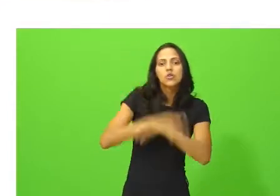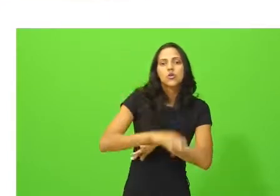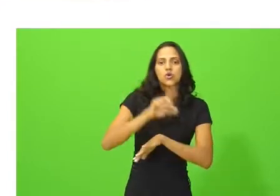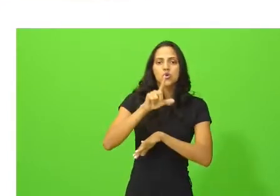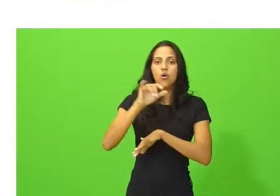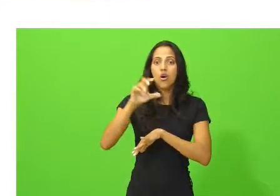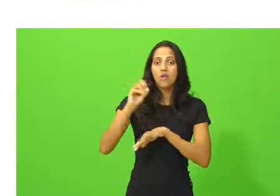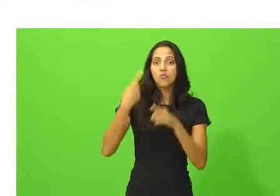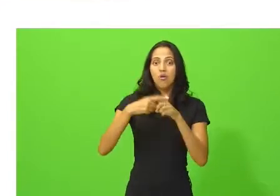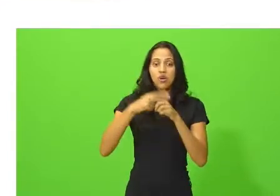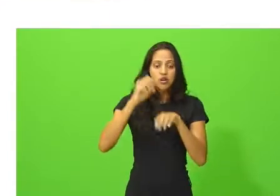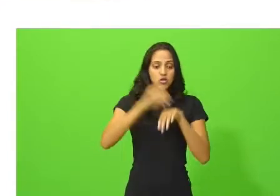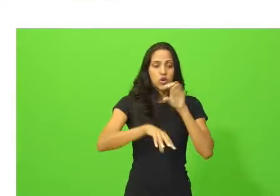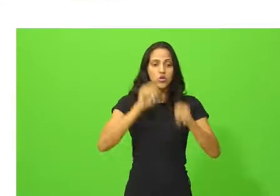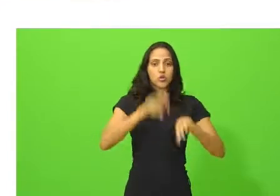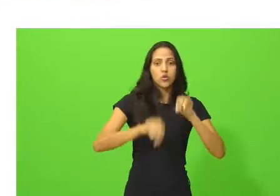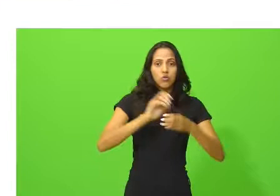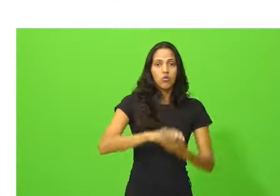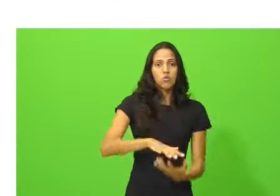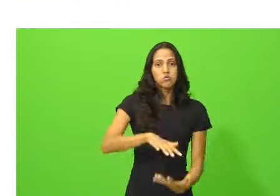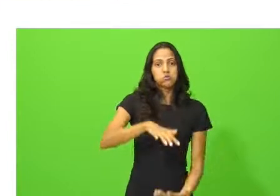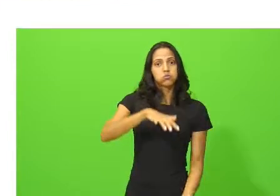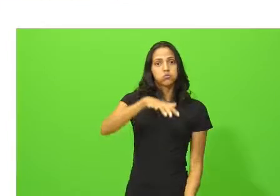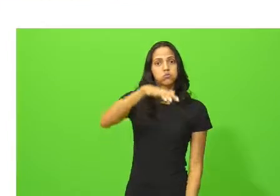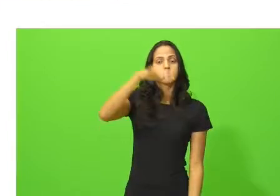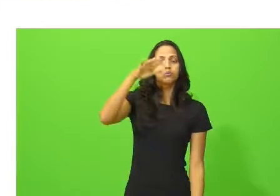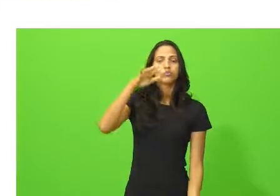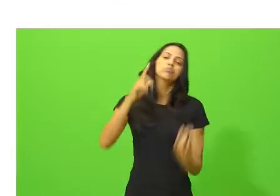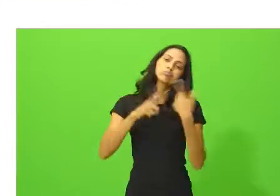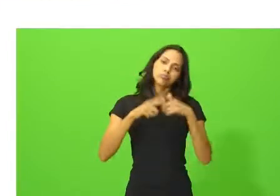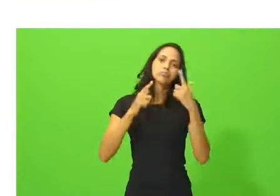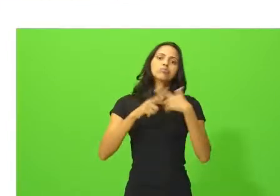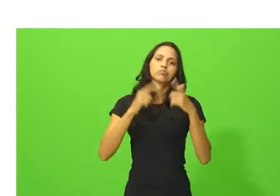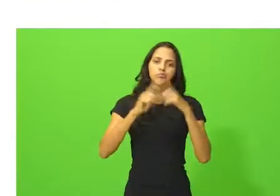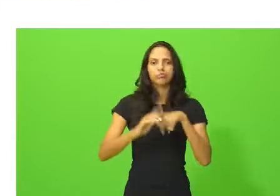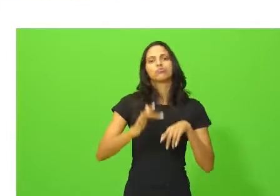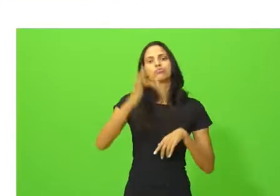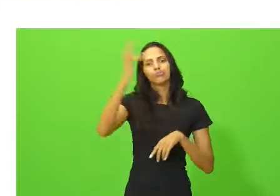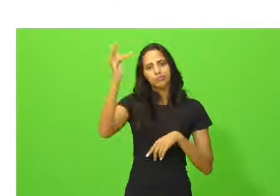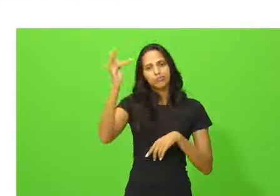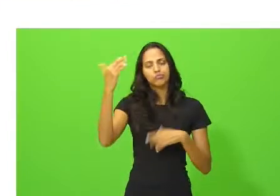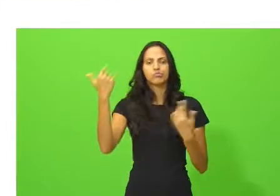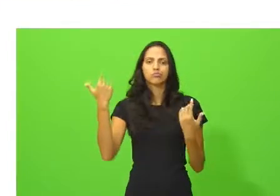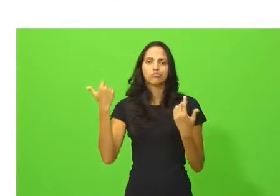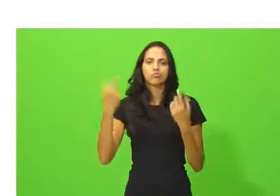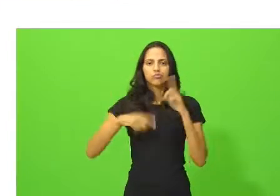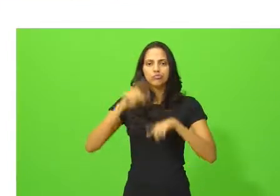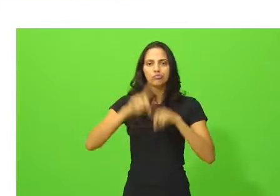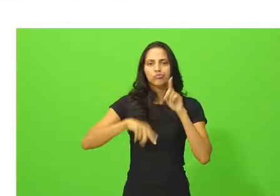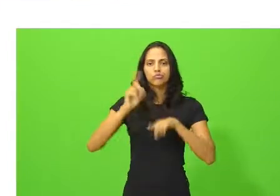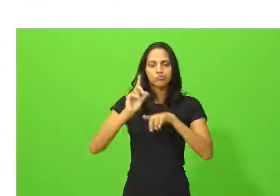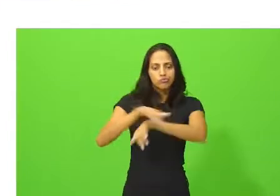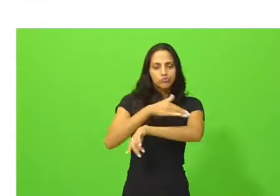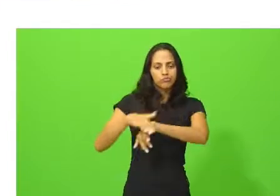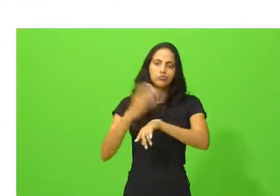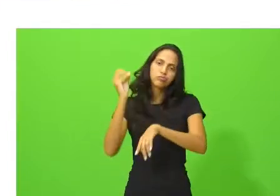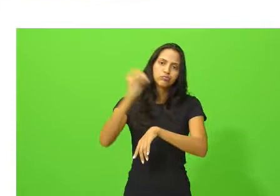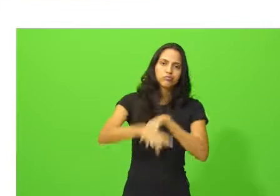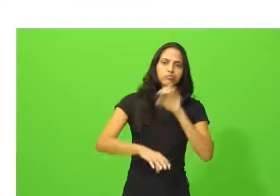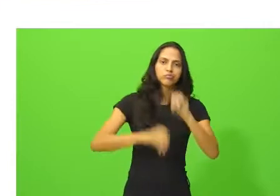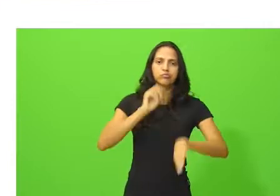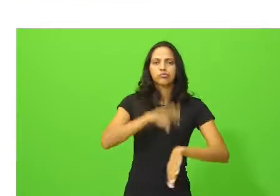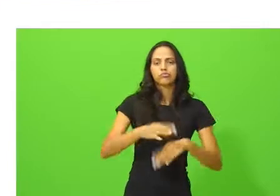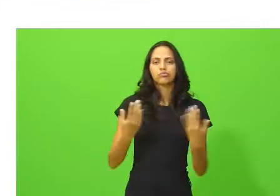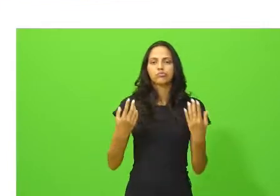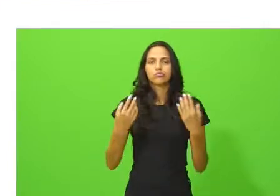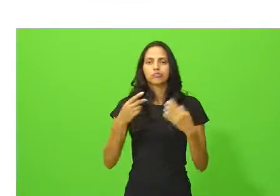trazer somando, né, aos poucos, cada morador que jogue material nas vias públicas vai somando, e na